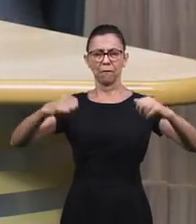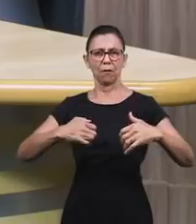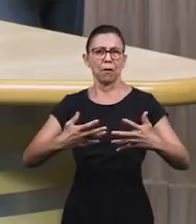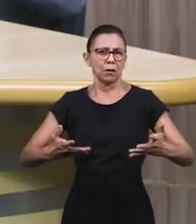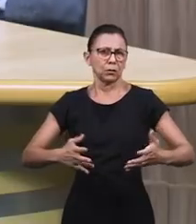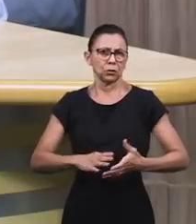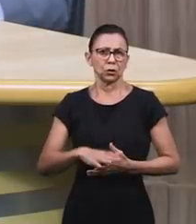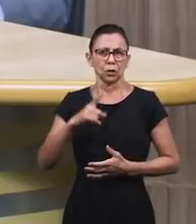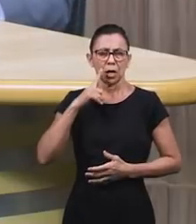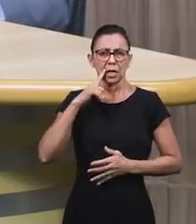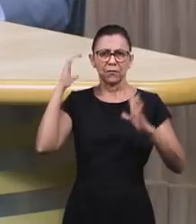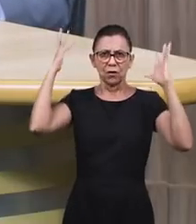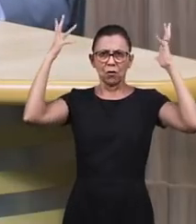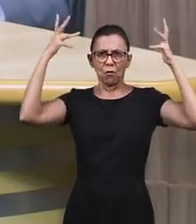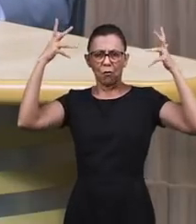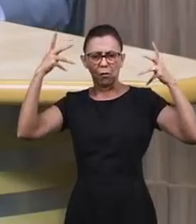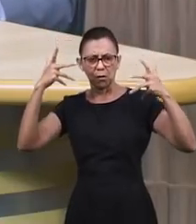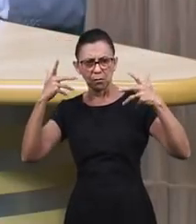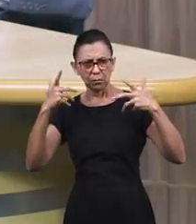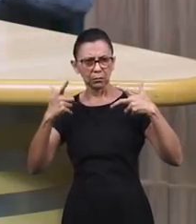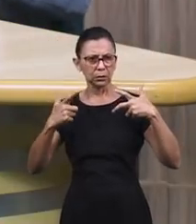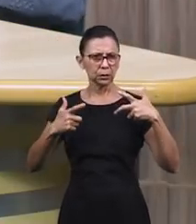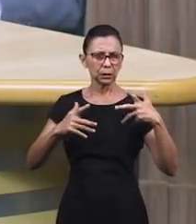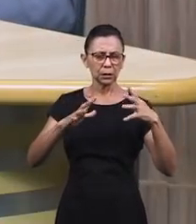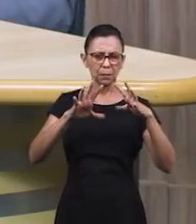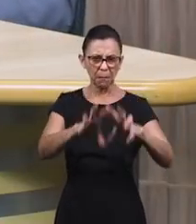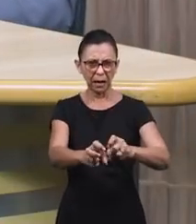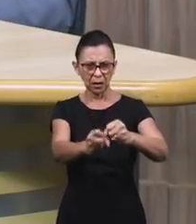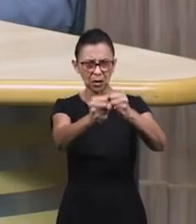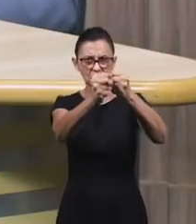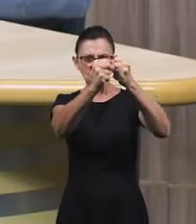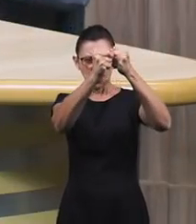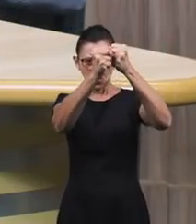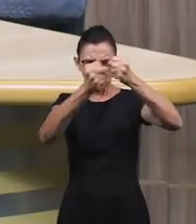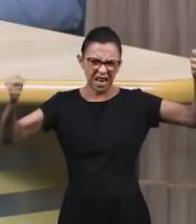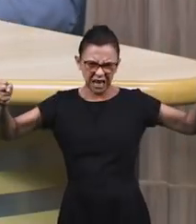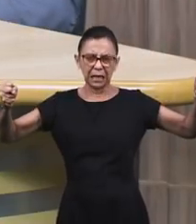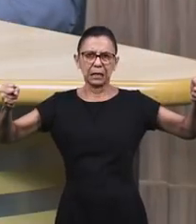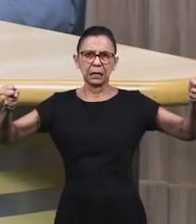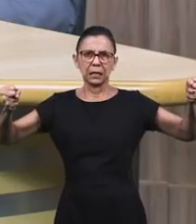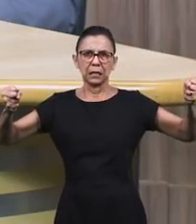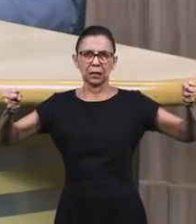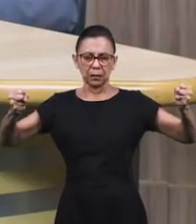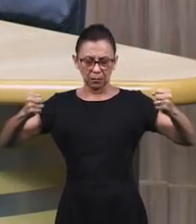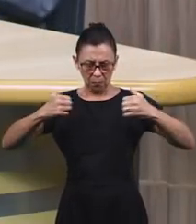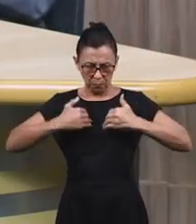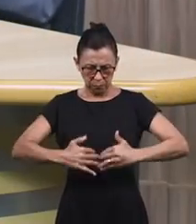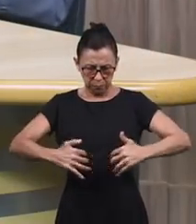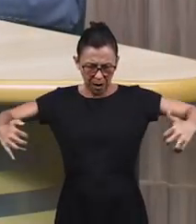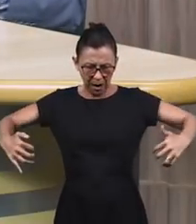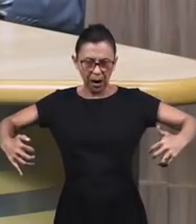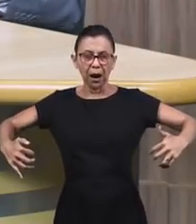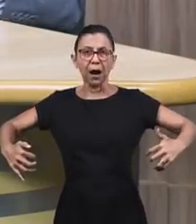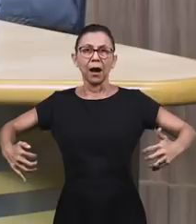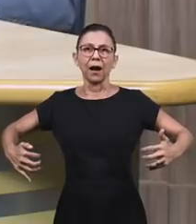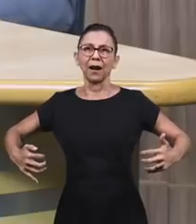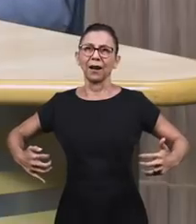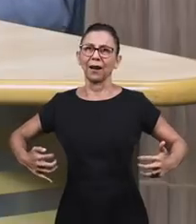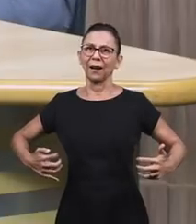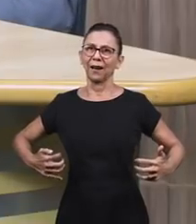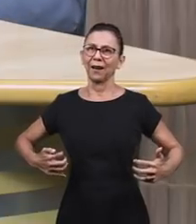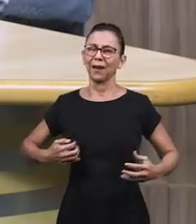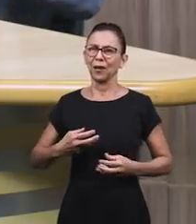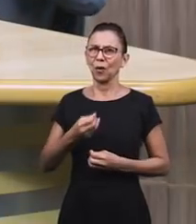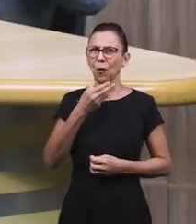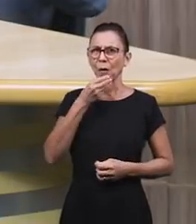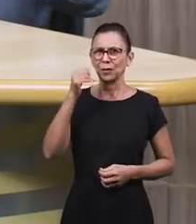camarada desse aí que faça qualquer tipo de fisiculturismo, o que for. Ele vai chegar e não vai conseguir rasgar um leão. Ele